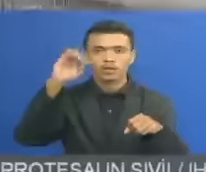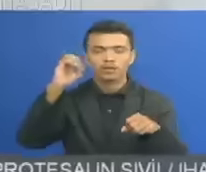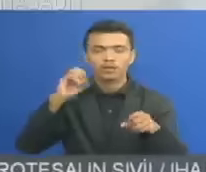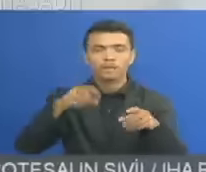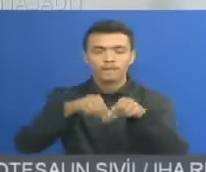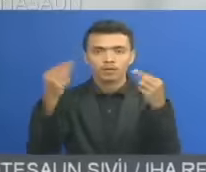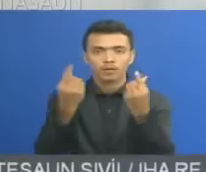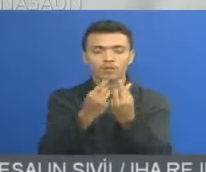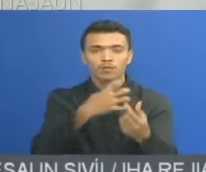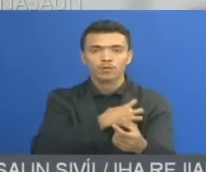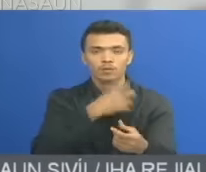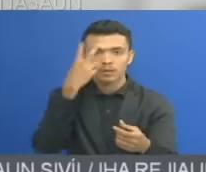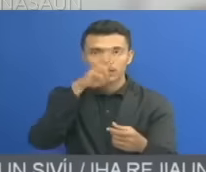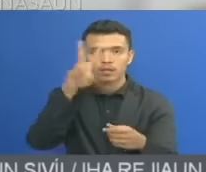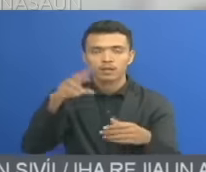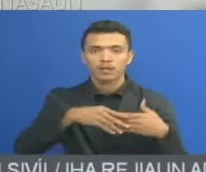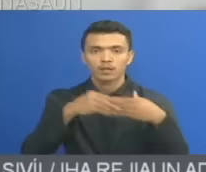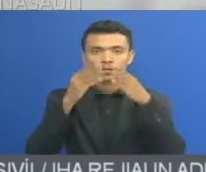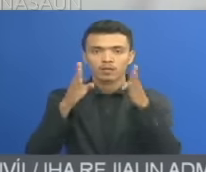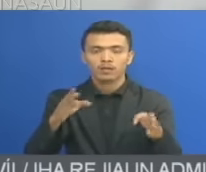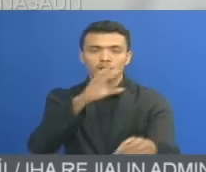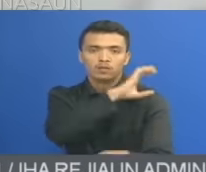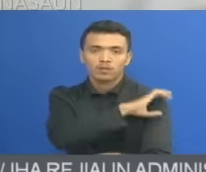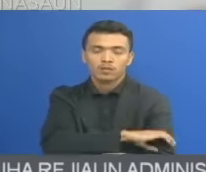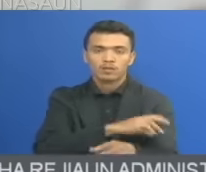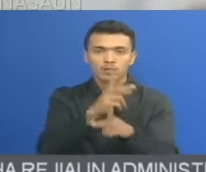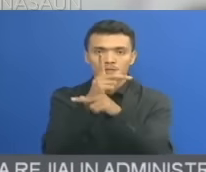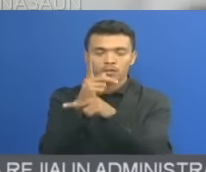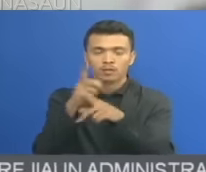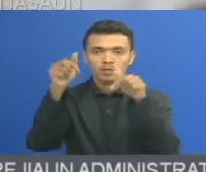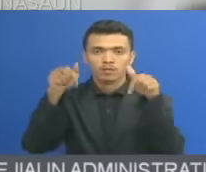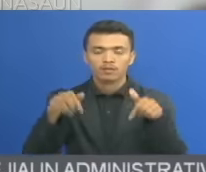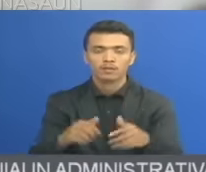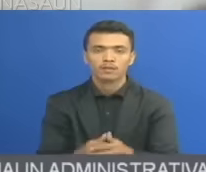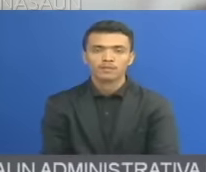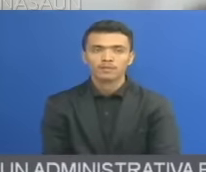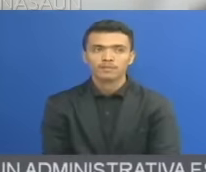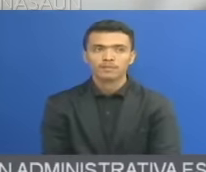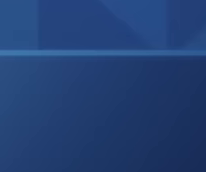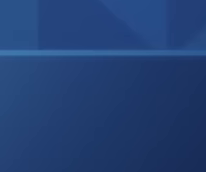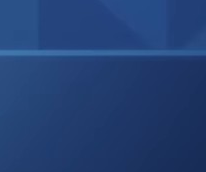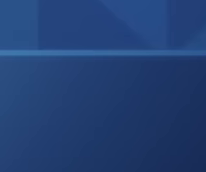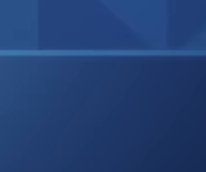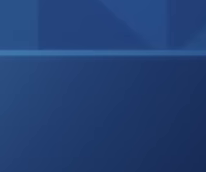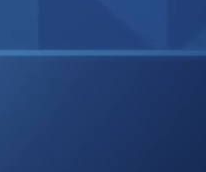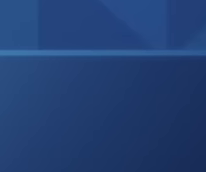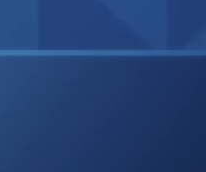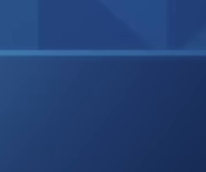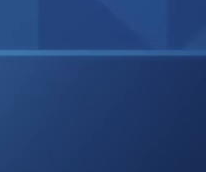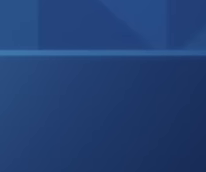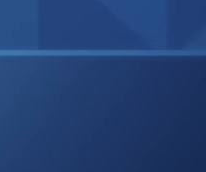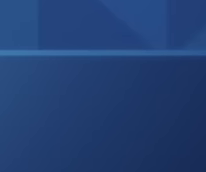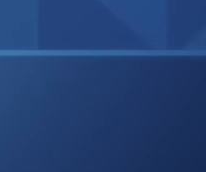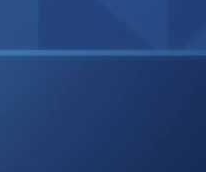conjunta de teta, de onde a autoridade de segurança assegurou na. Cristóvão Silva, Baer de Teli.